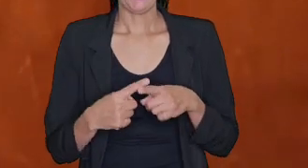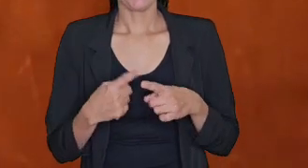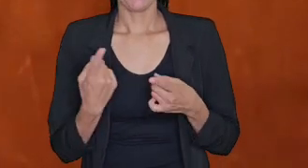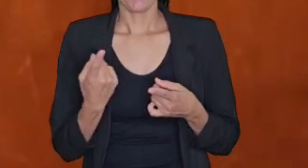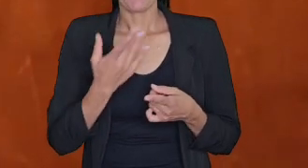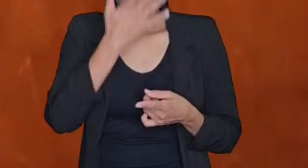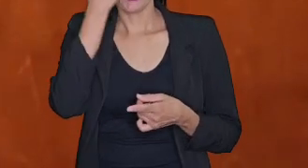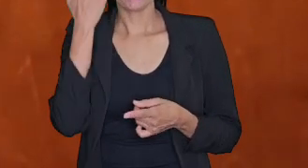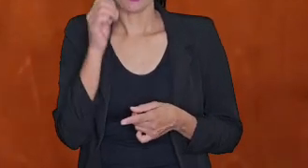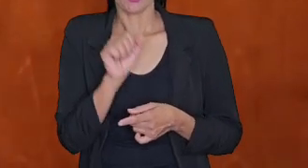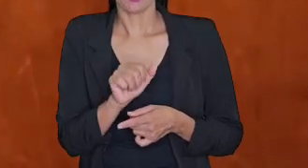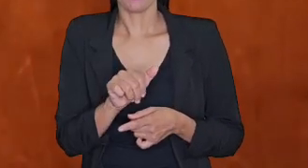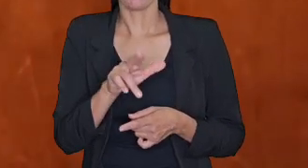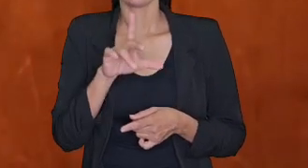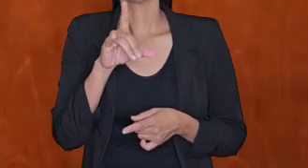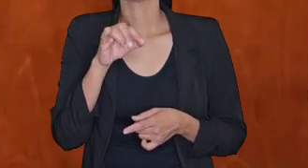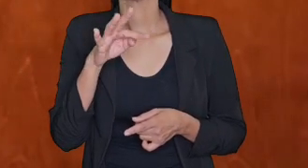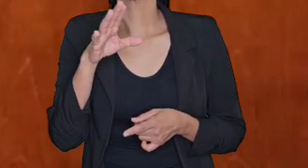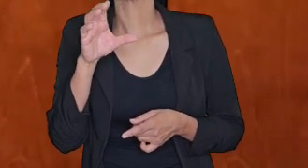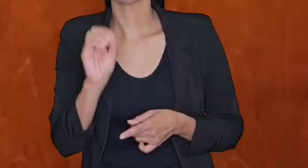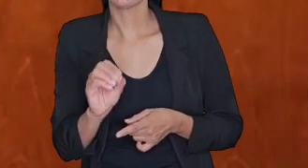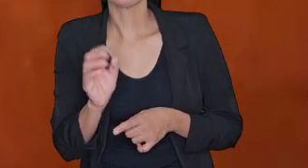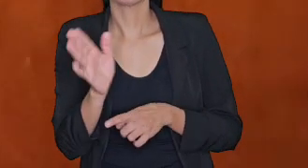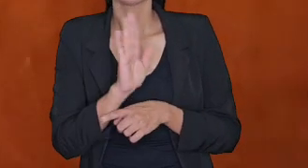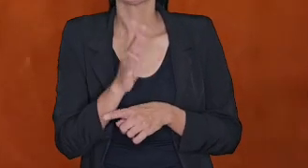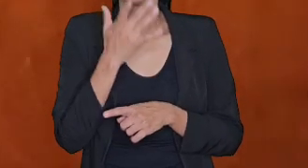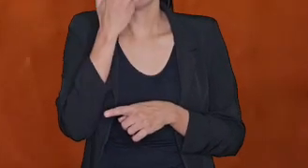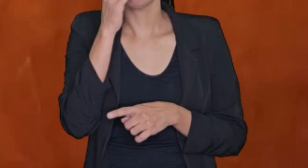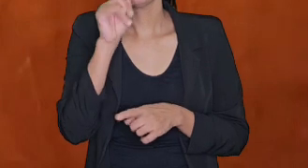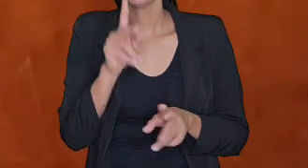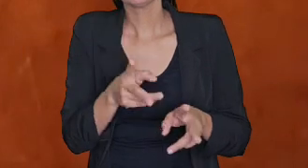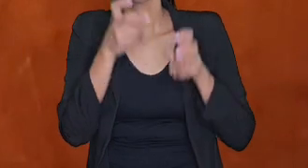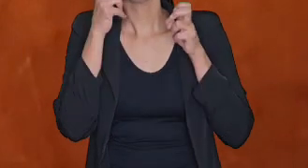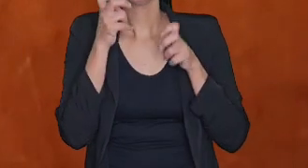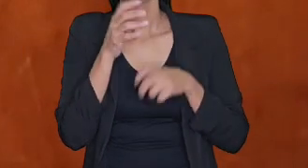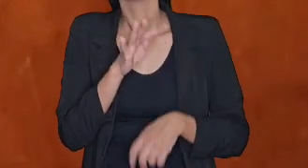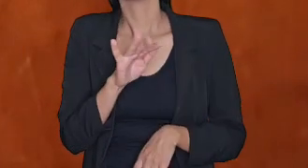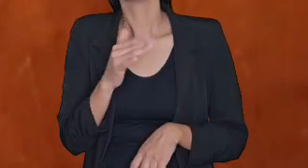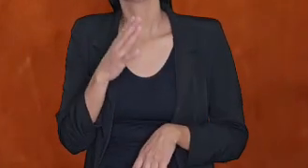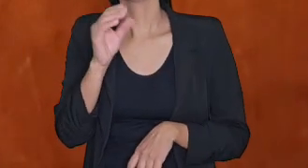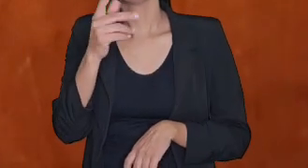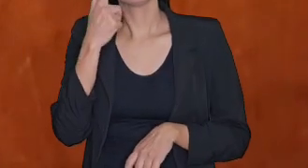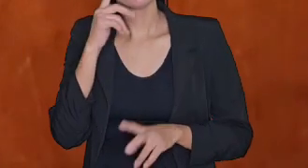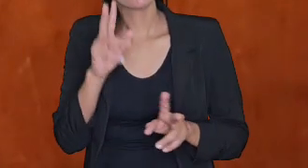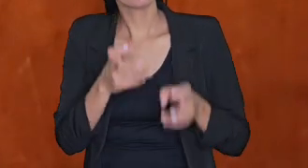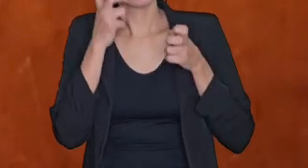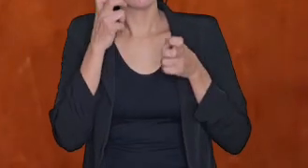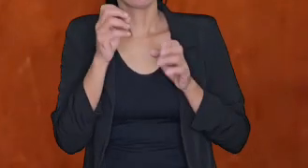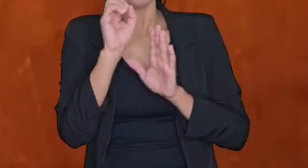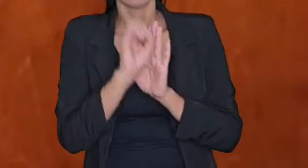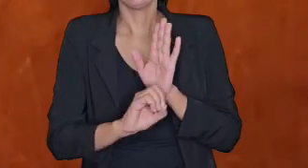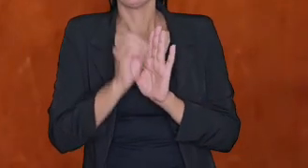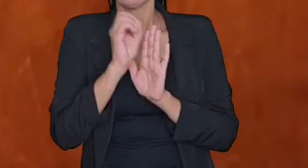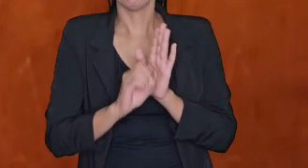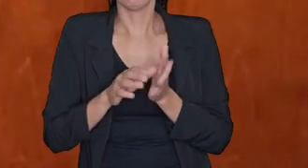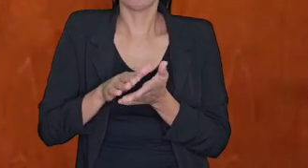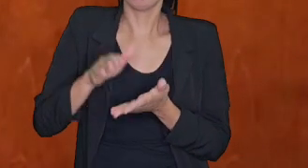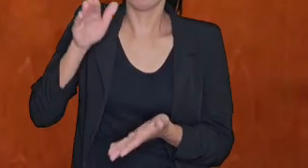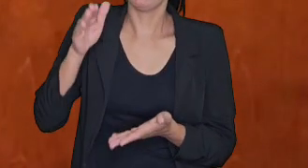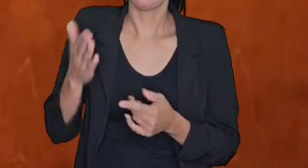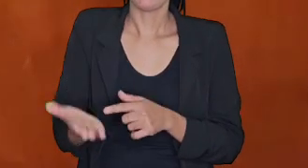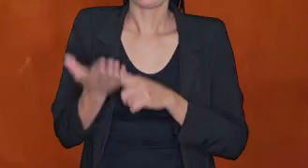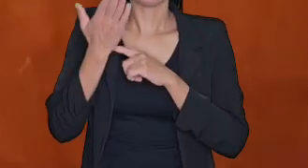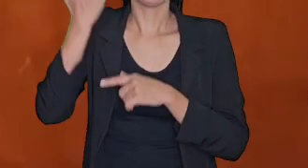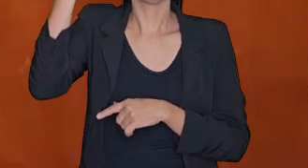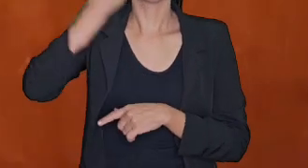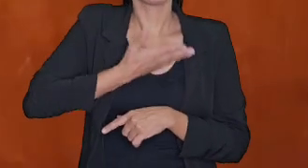União Federal, porque o que vai fazer o auditor fiscal? Oh, deixa eu ver isso aqui. Aí ele vai pedir para o tabelião, normalmente, a gente recebe